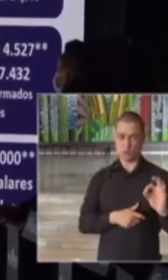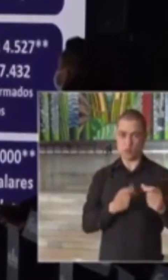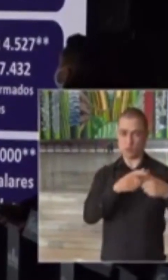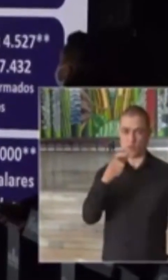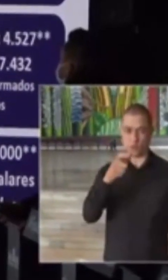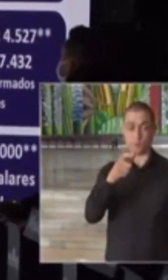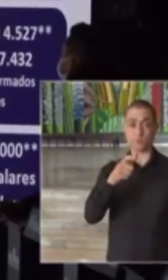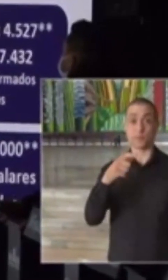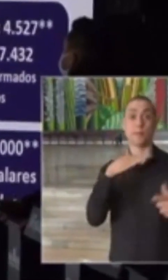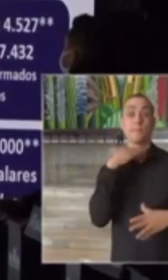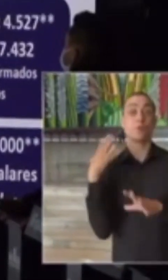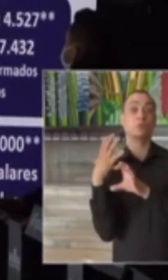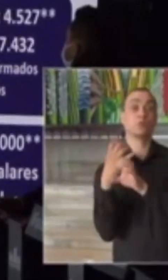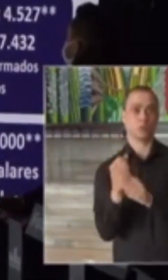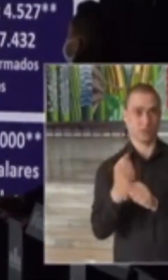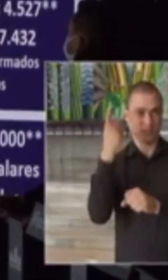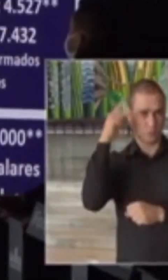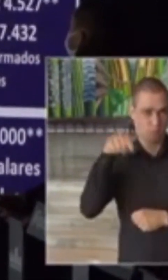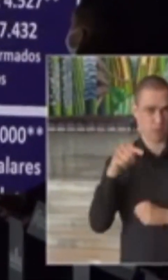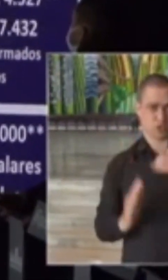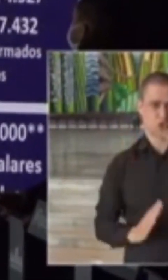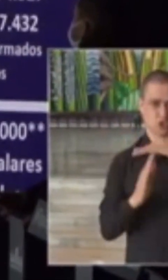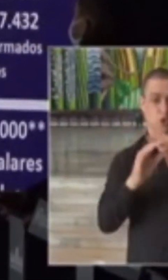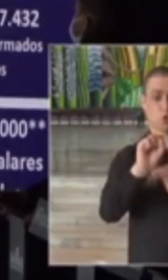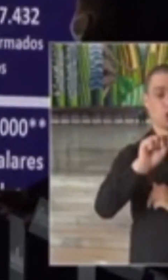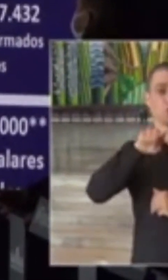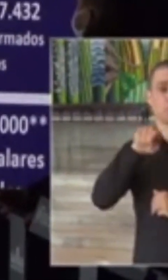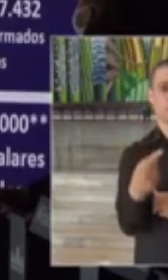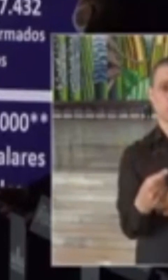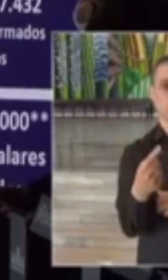somam 123.400, óbitos